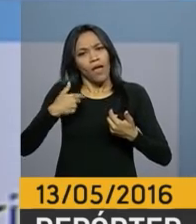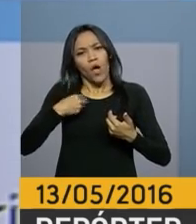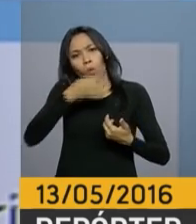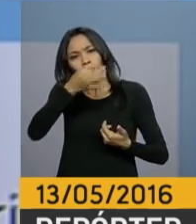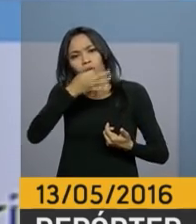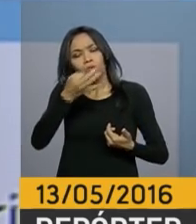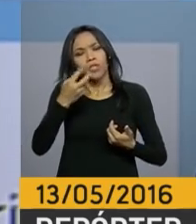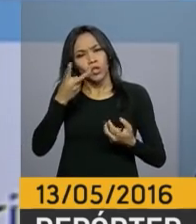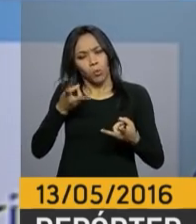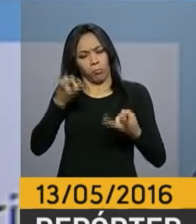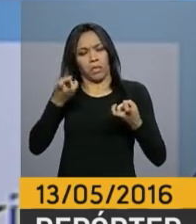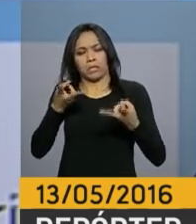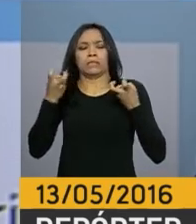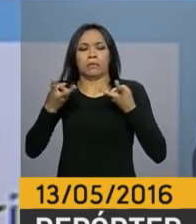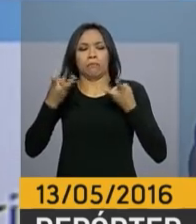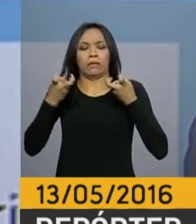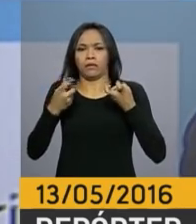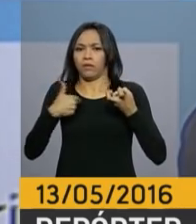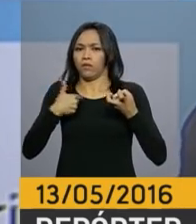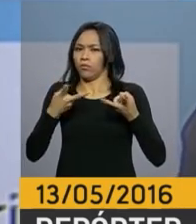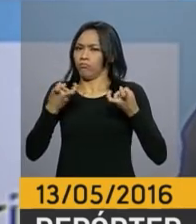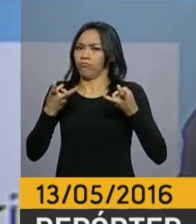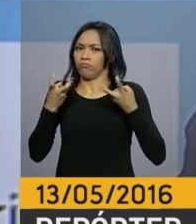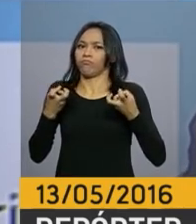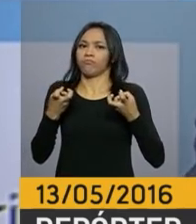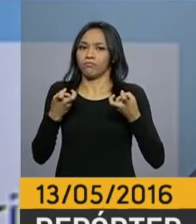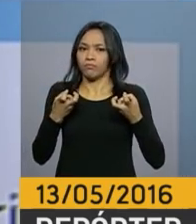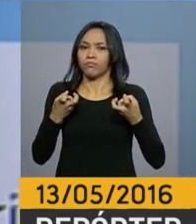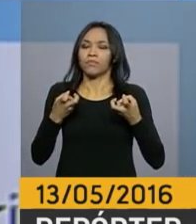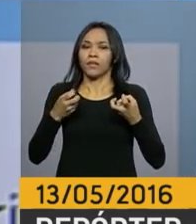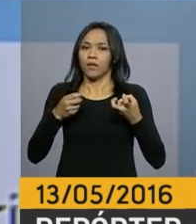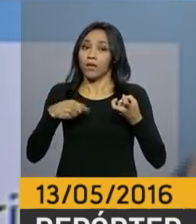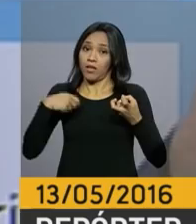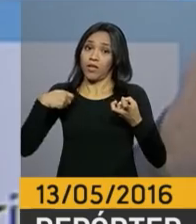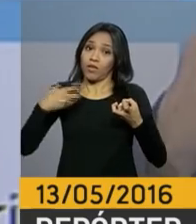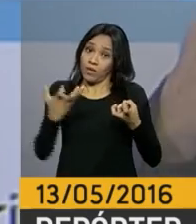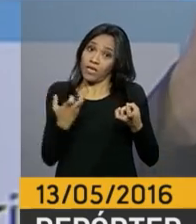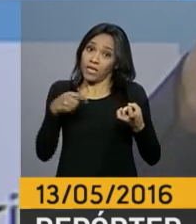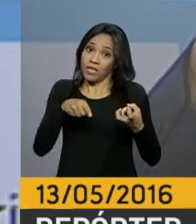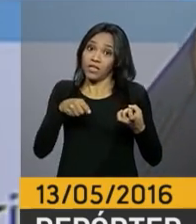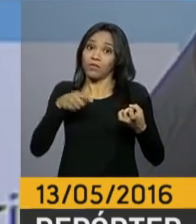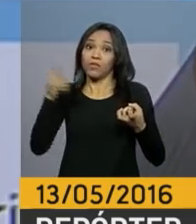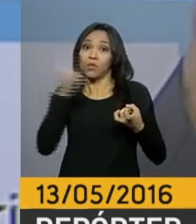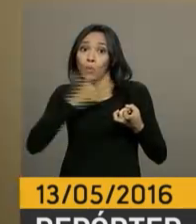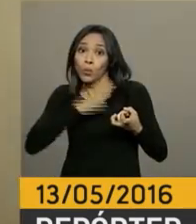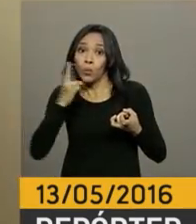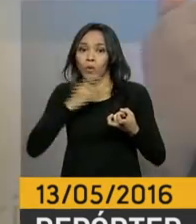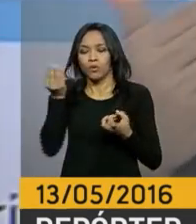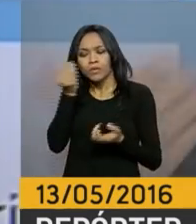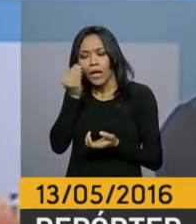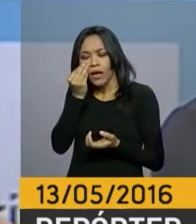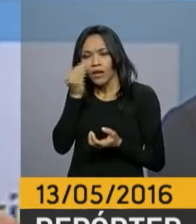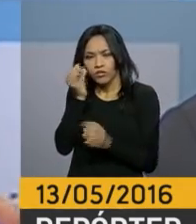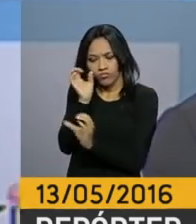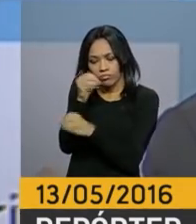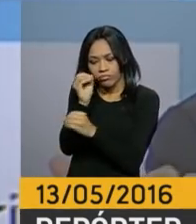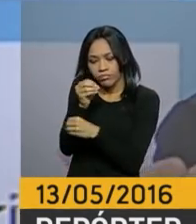quanto a ao sistema mas eu gostaria que isso fosse muito mais ágil né que os testes clínicos